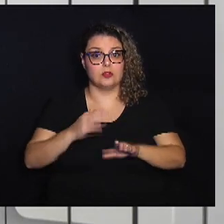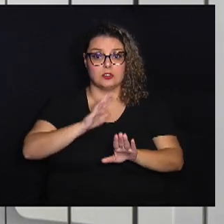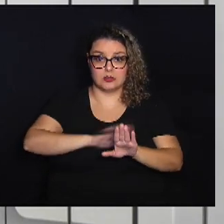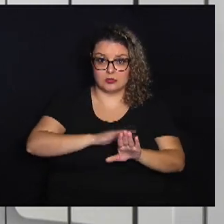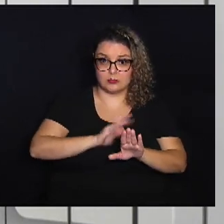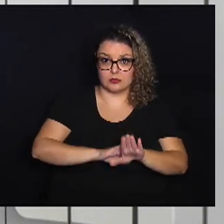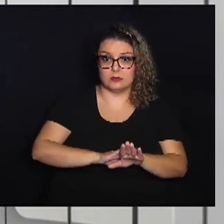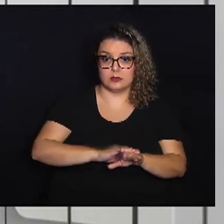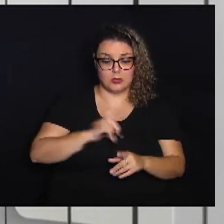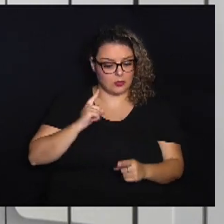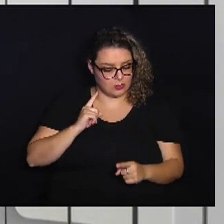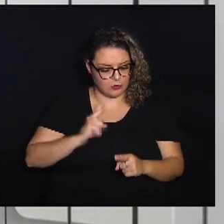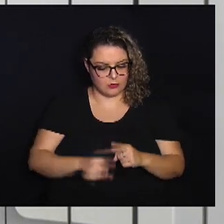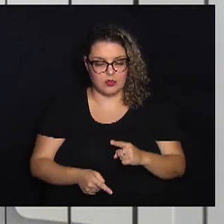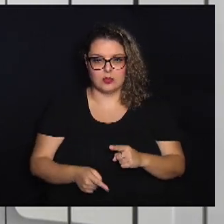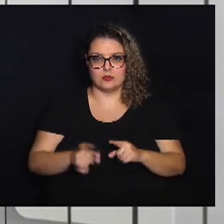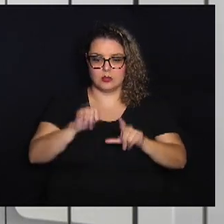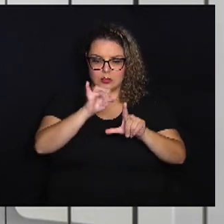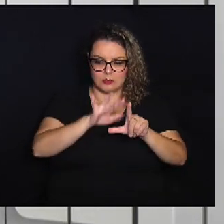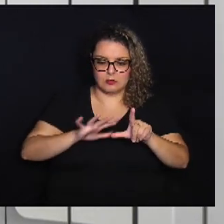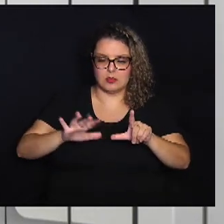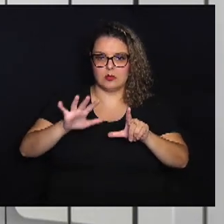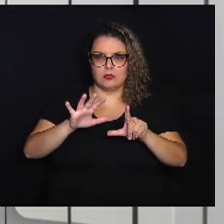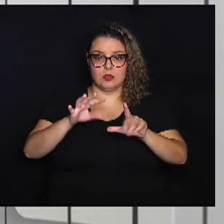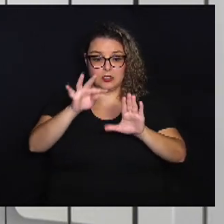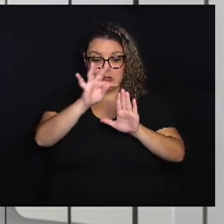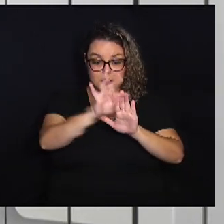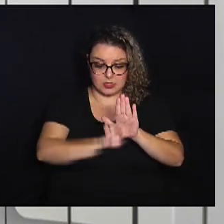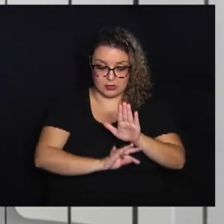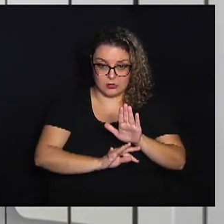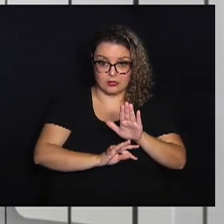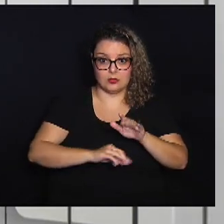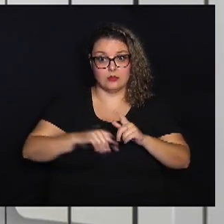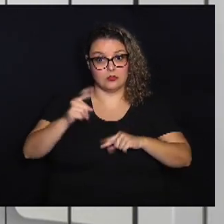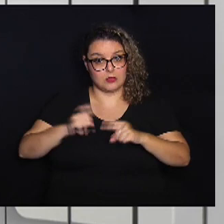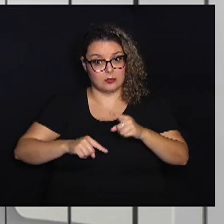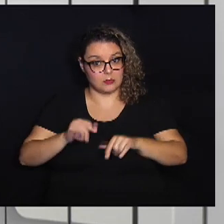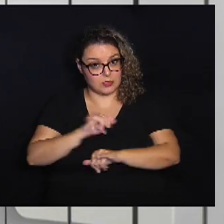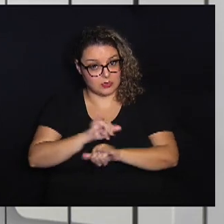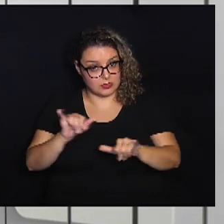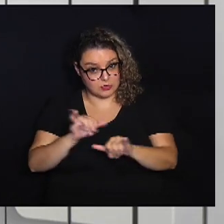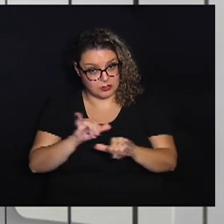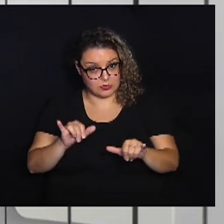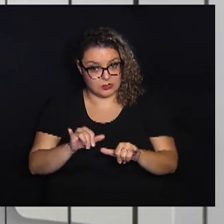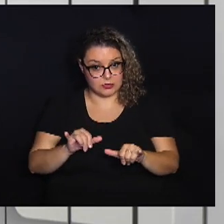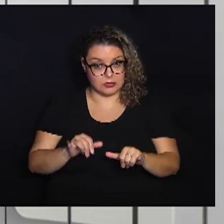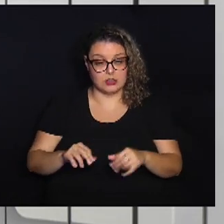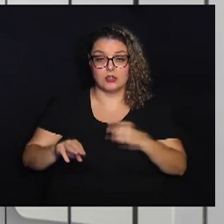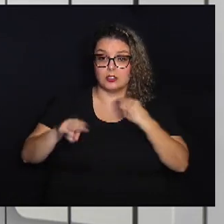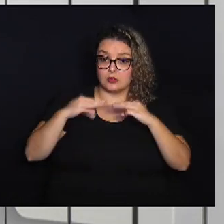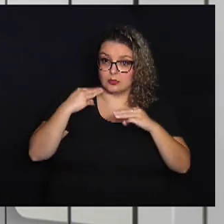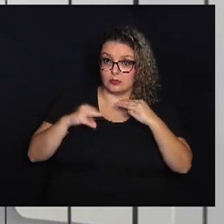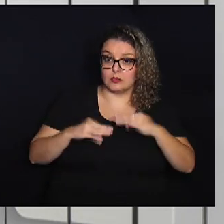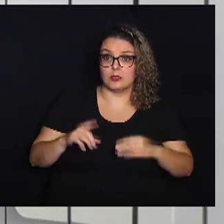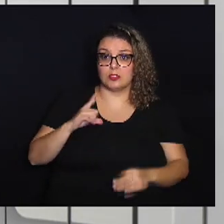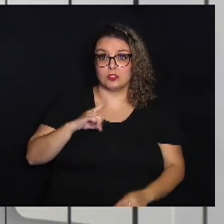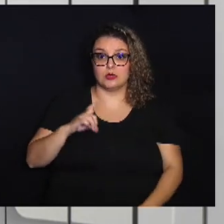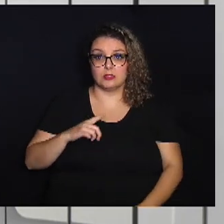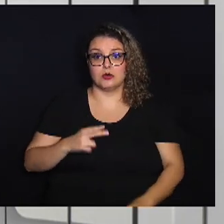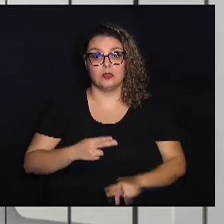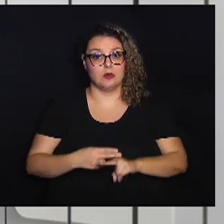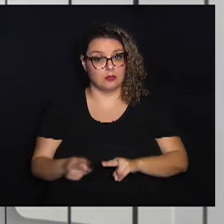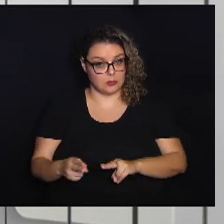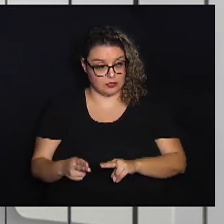a proibição de imagens, textos, materiais de divulgação e músicas que contenham